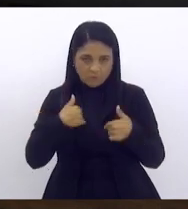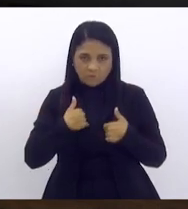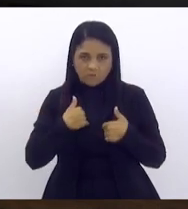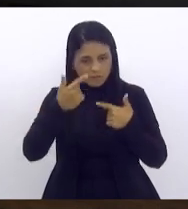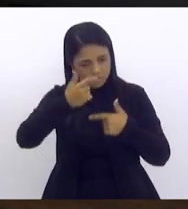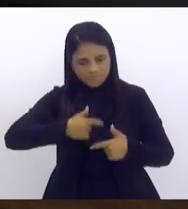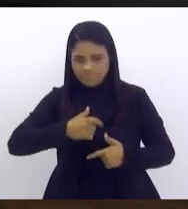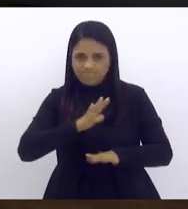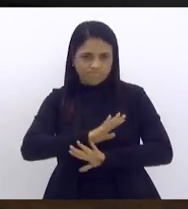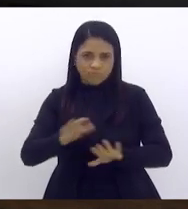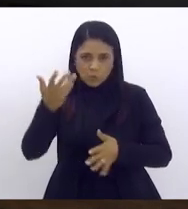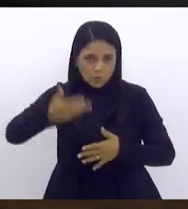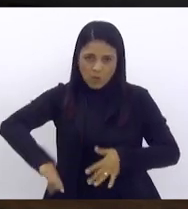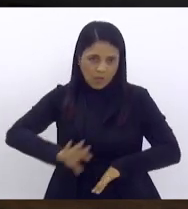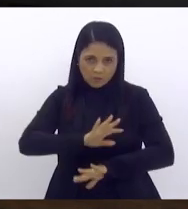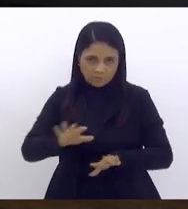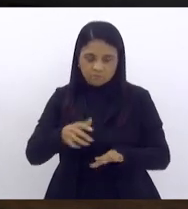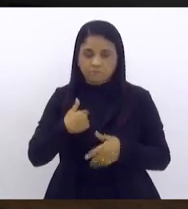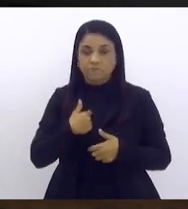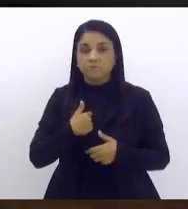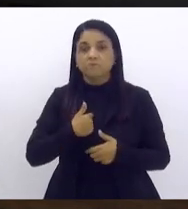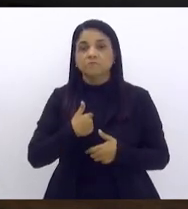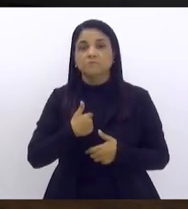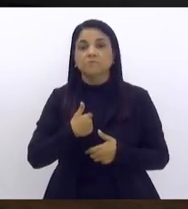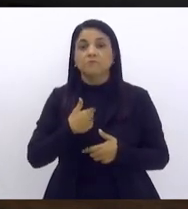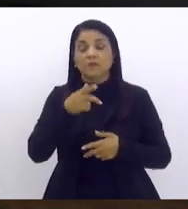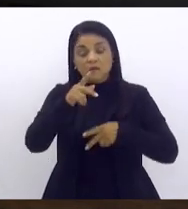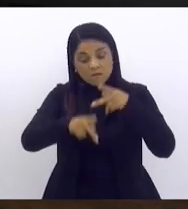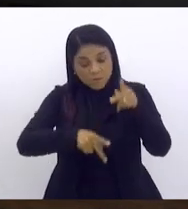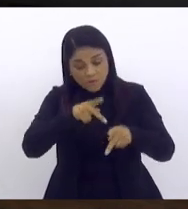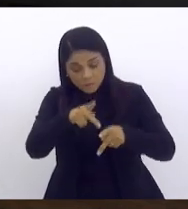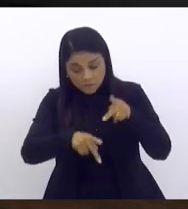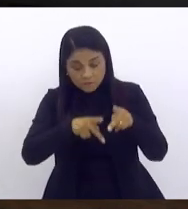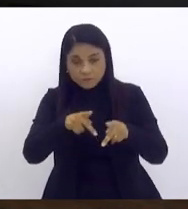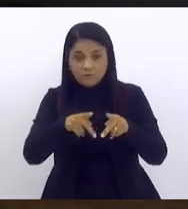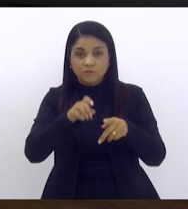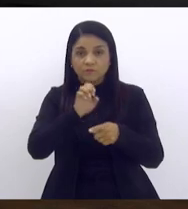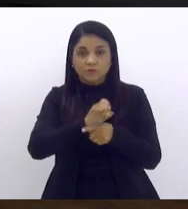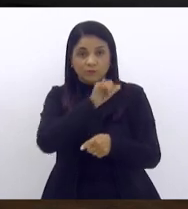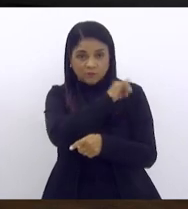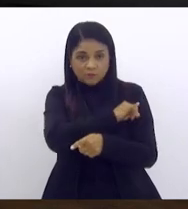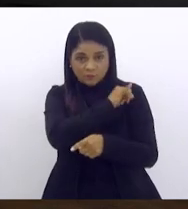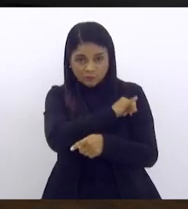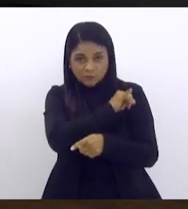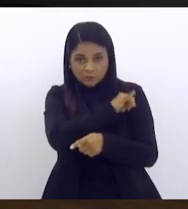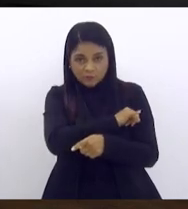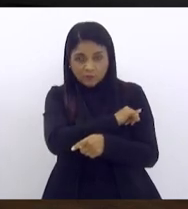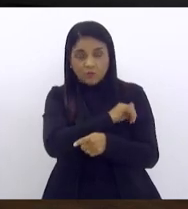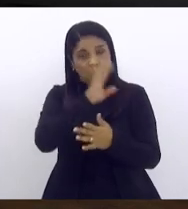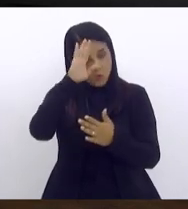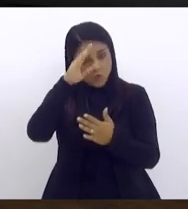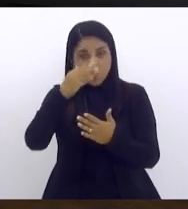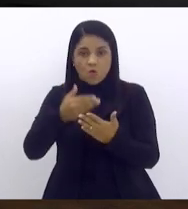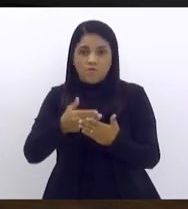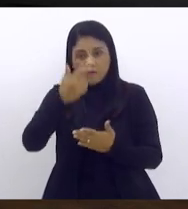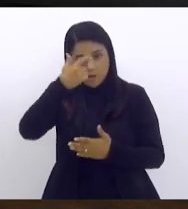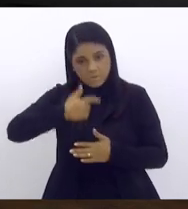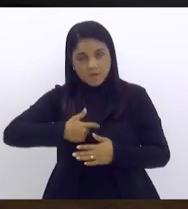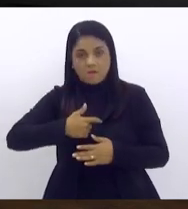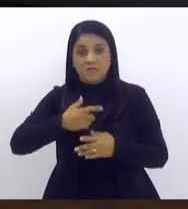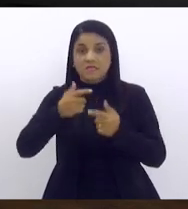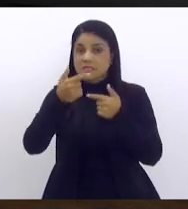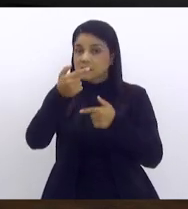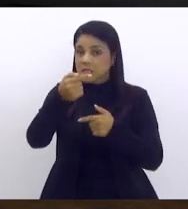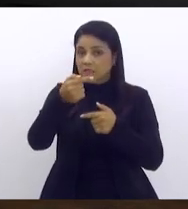né? Eu não faço isso. Talvez por isso o povo do Rio de Janeiro me tenha confiado em mim já por 7